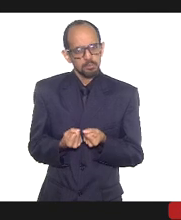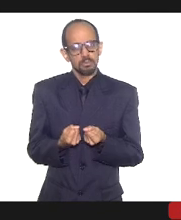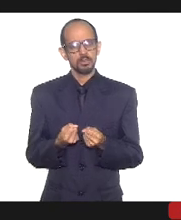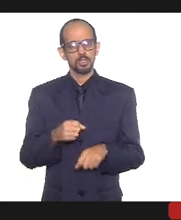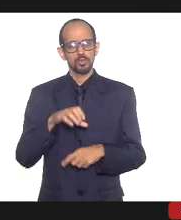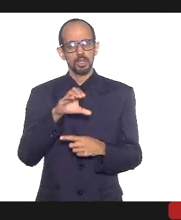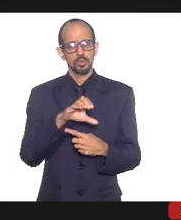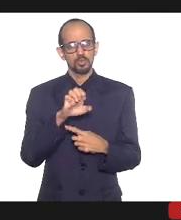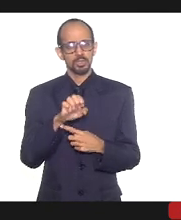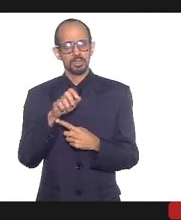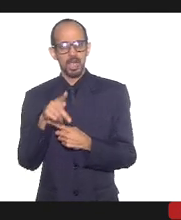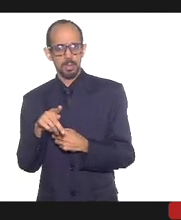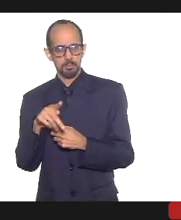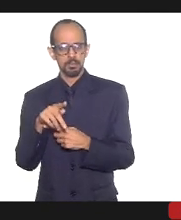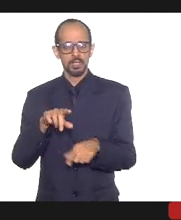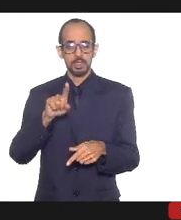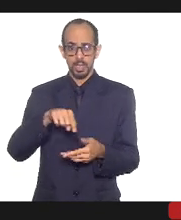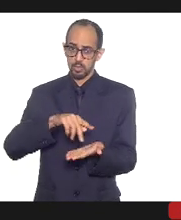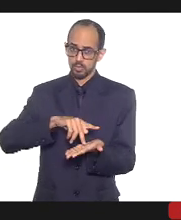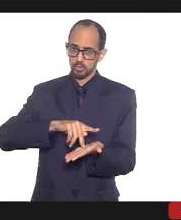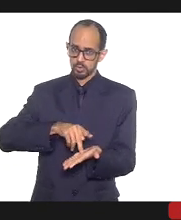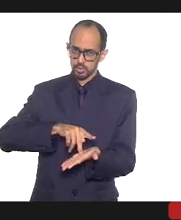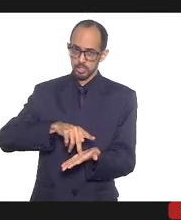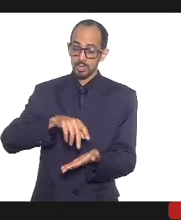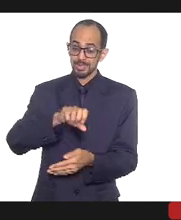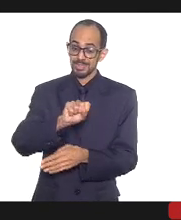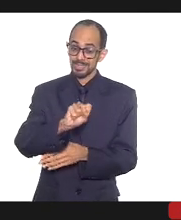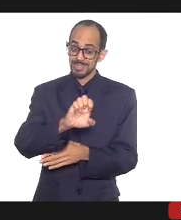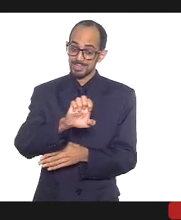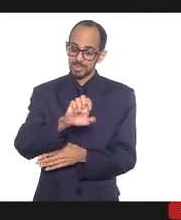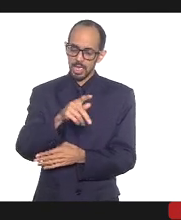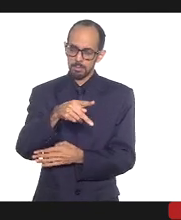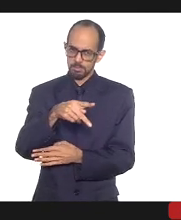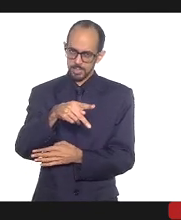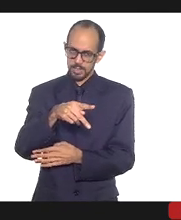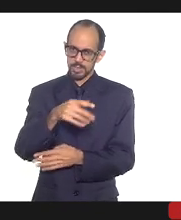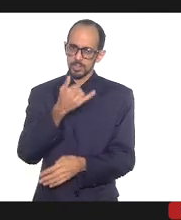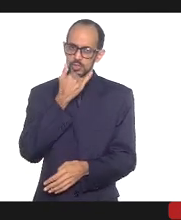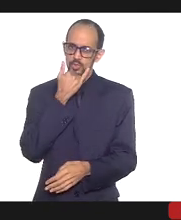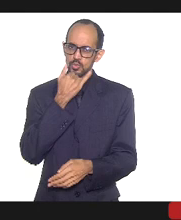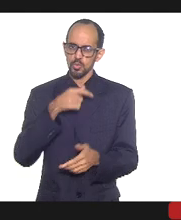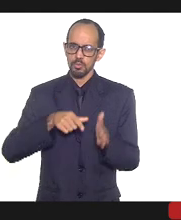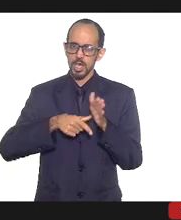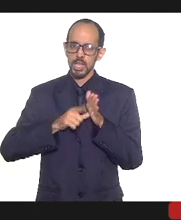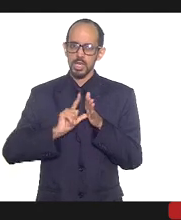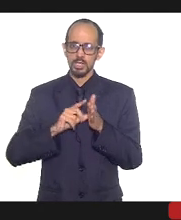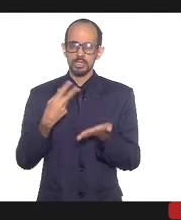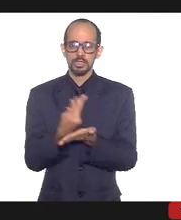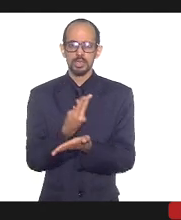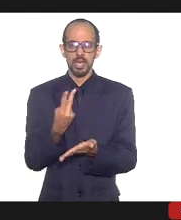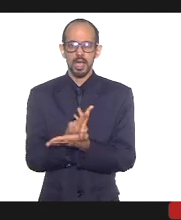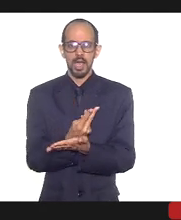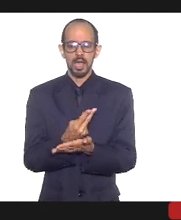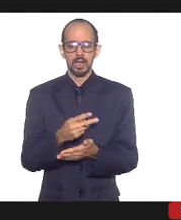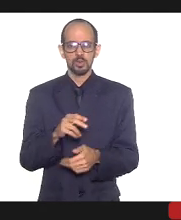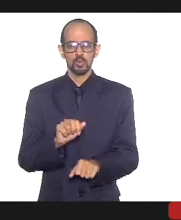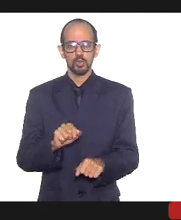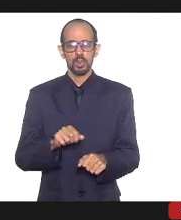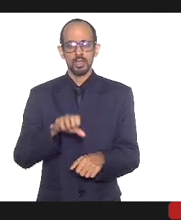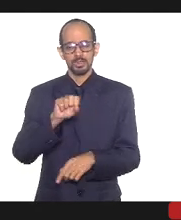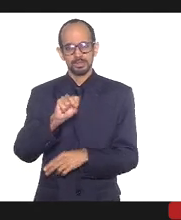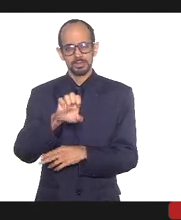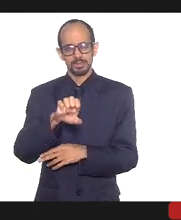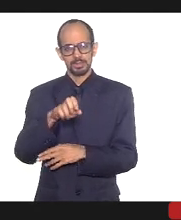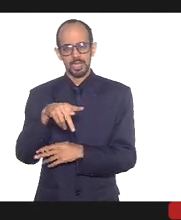CEP, né, do nosso sindicato, e de deputados da casa, como o deputado Sérgio Fernandes, que já nos